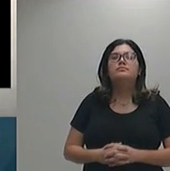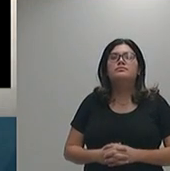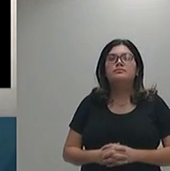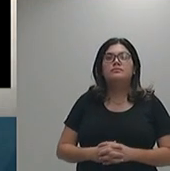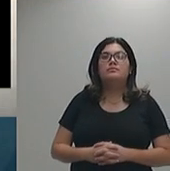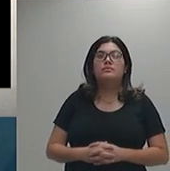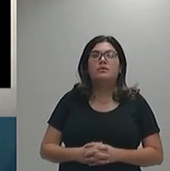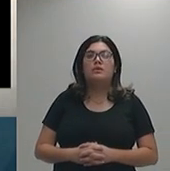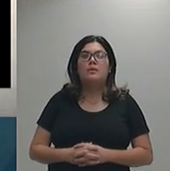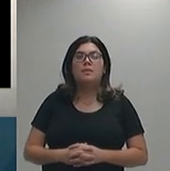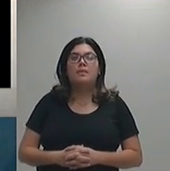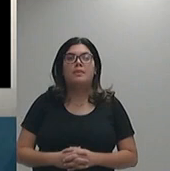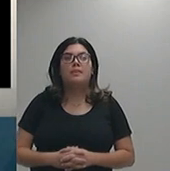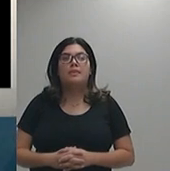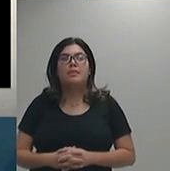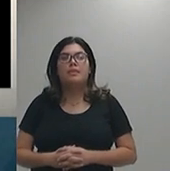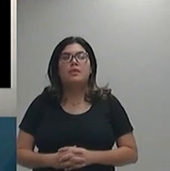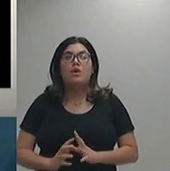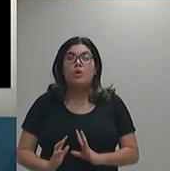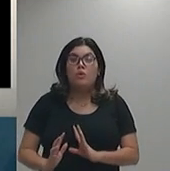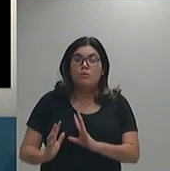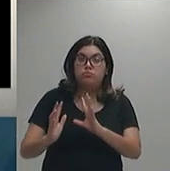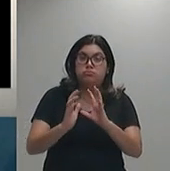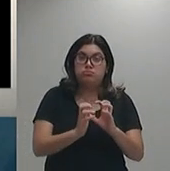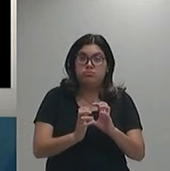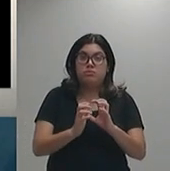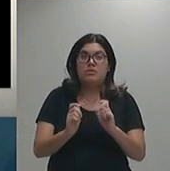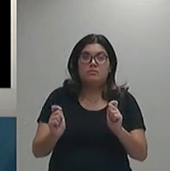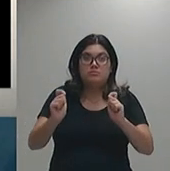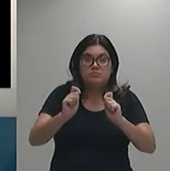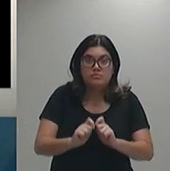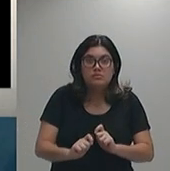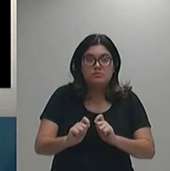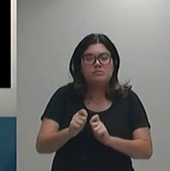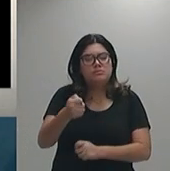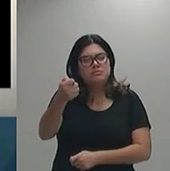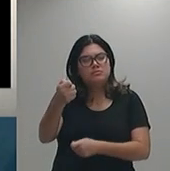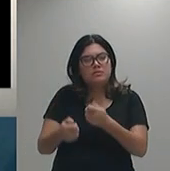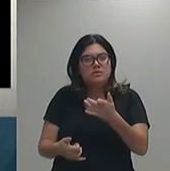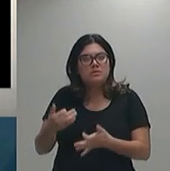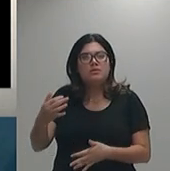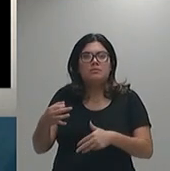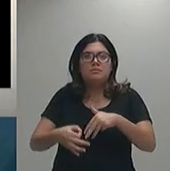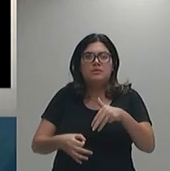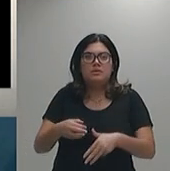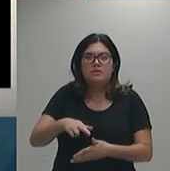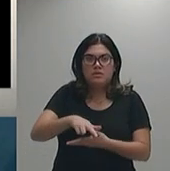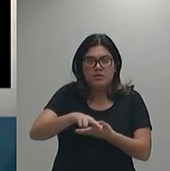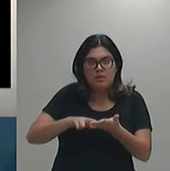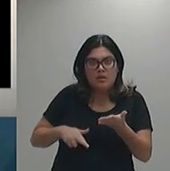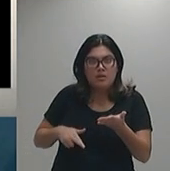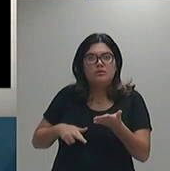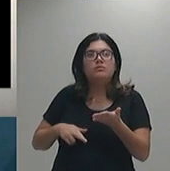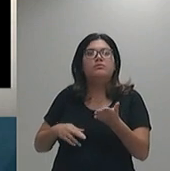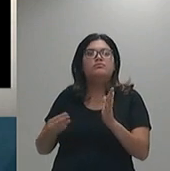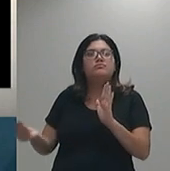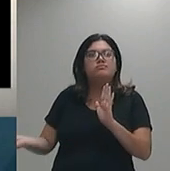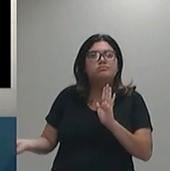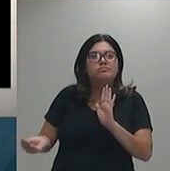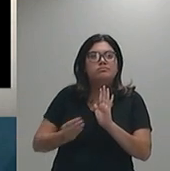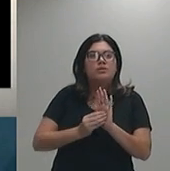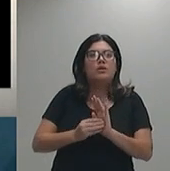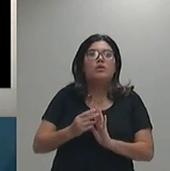conflito a competência que como bem reconhecido pelo eminente relator colocou-se duas